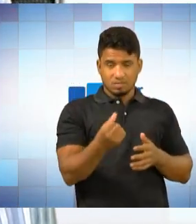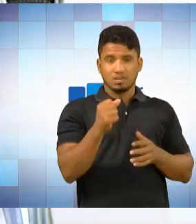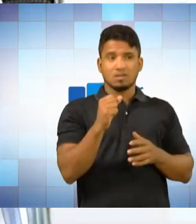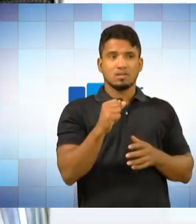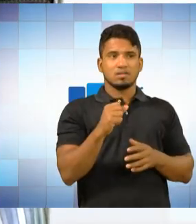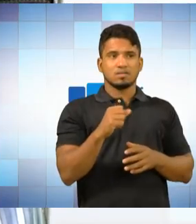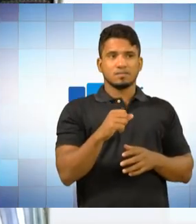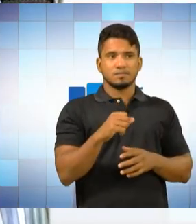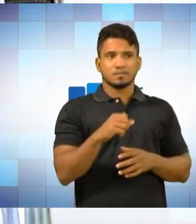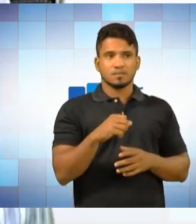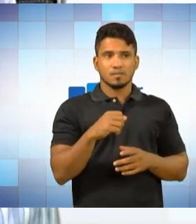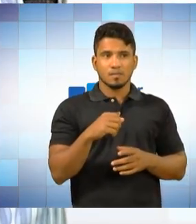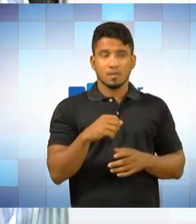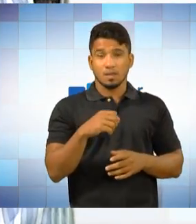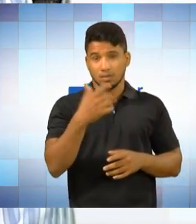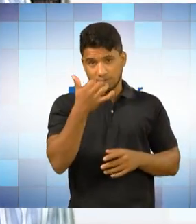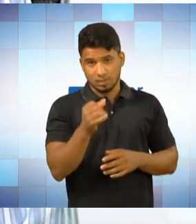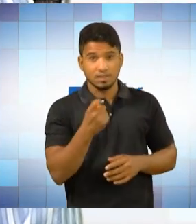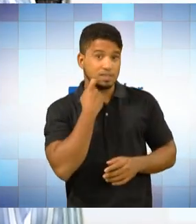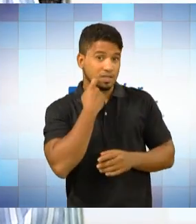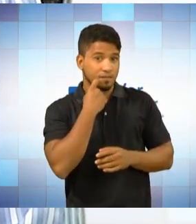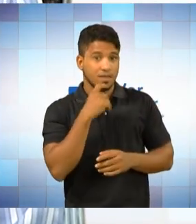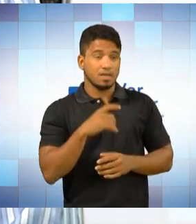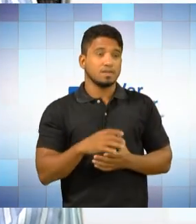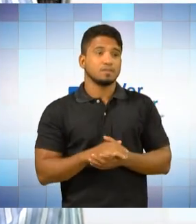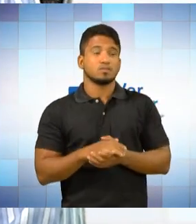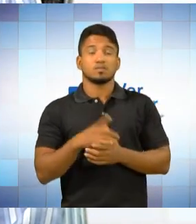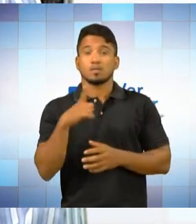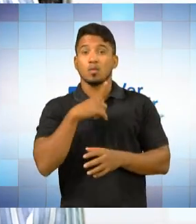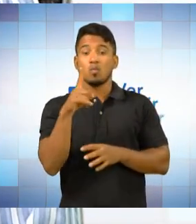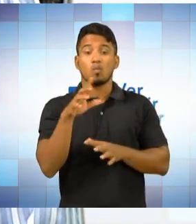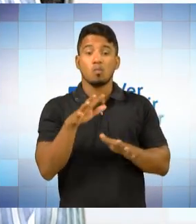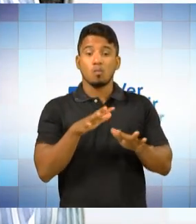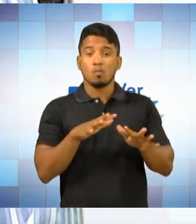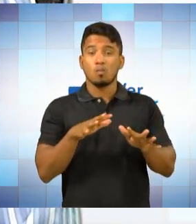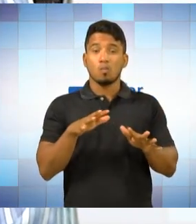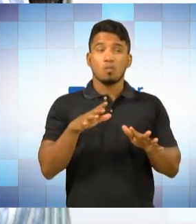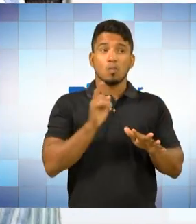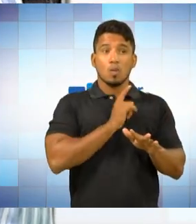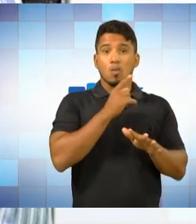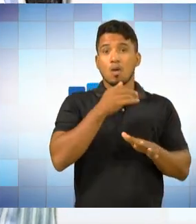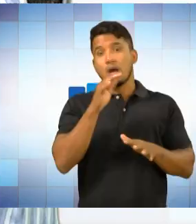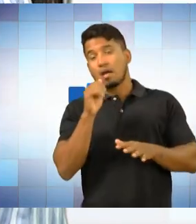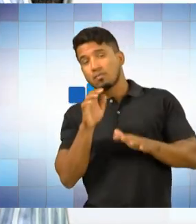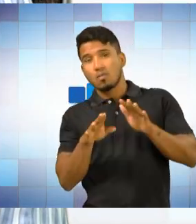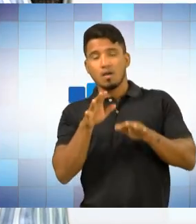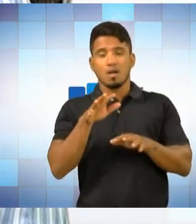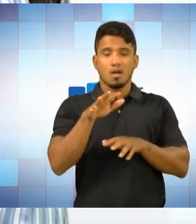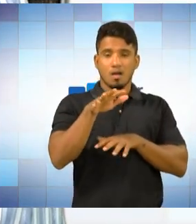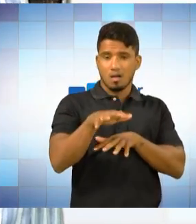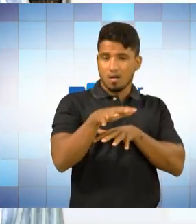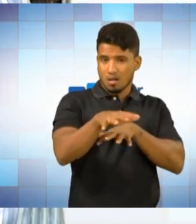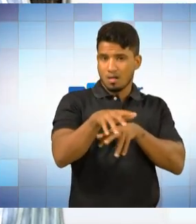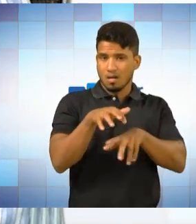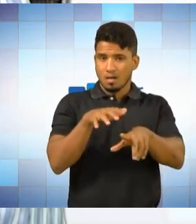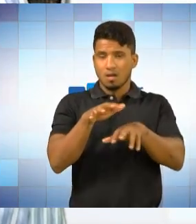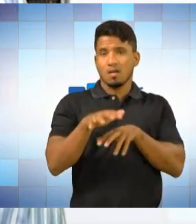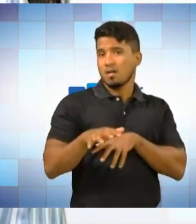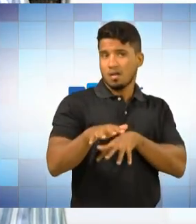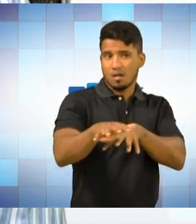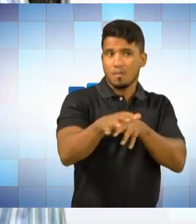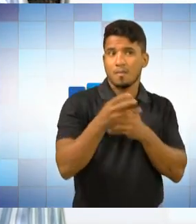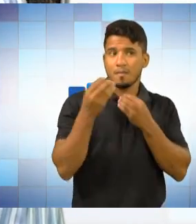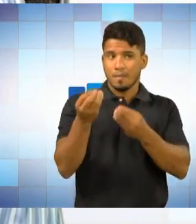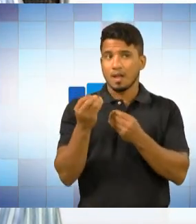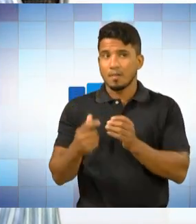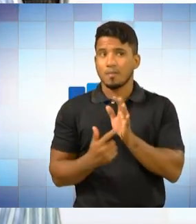já que o dia 17 é um sábado, um movimento também, talvez uma caminhada, um manifesto,